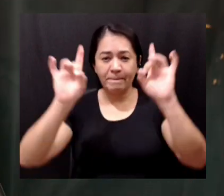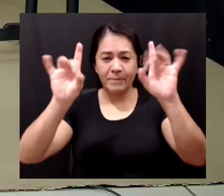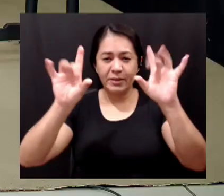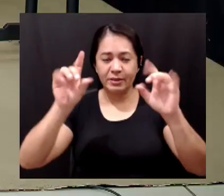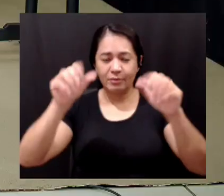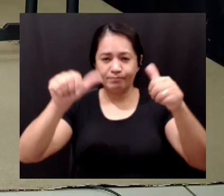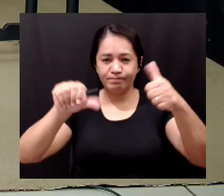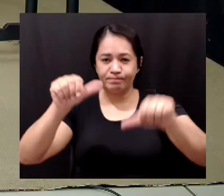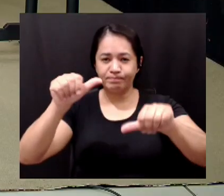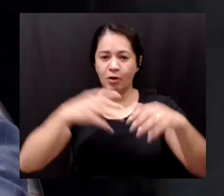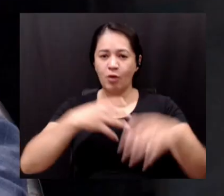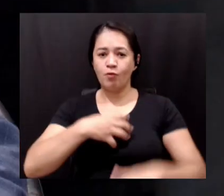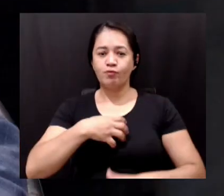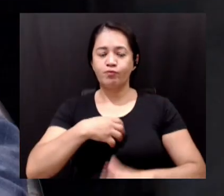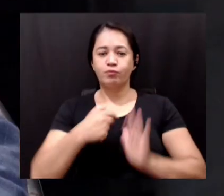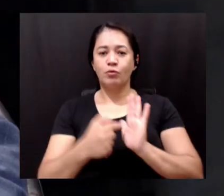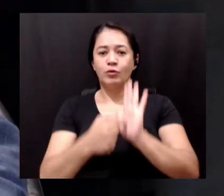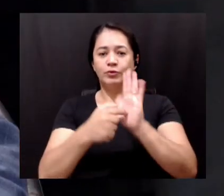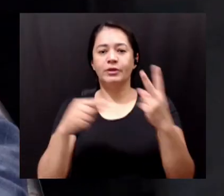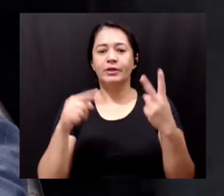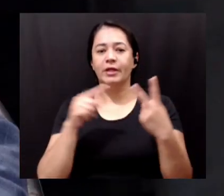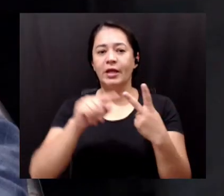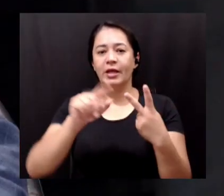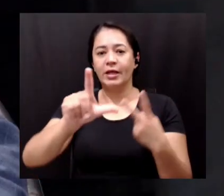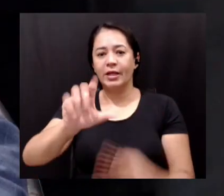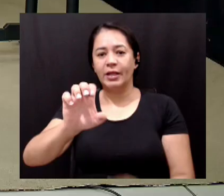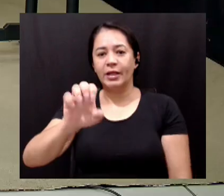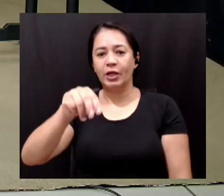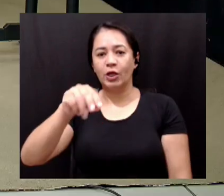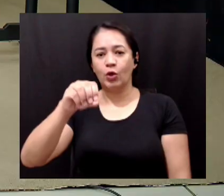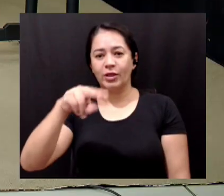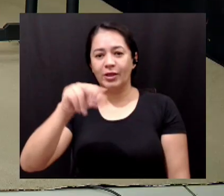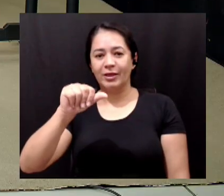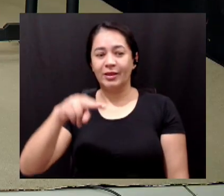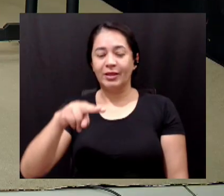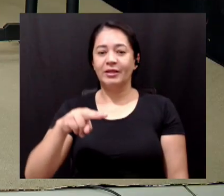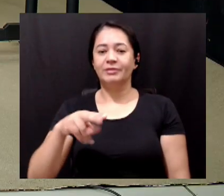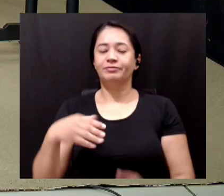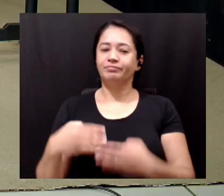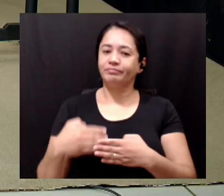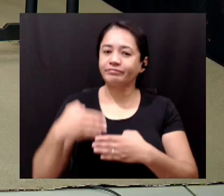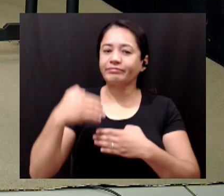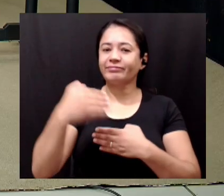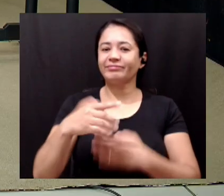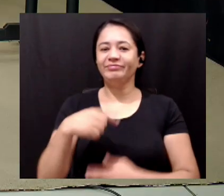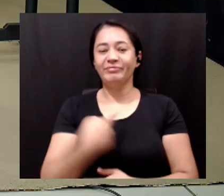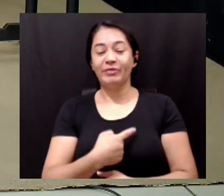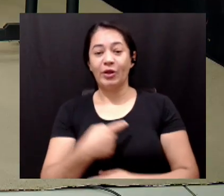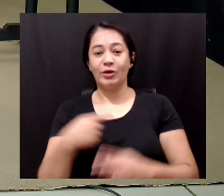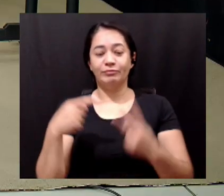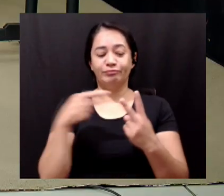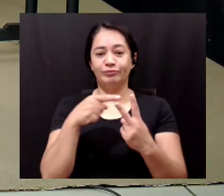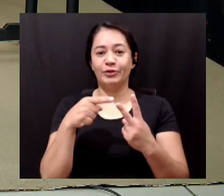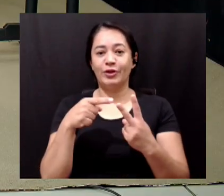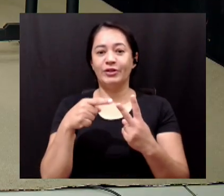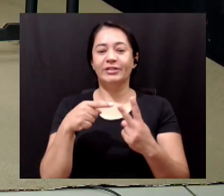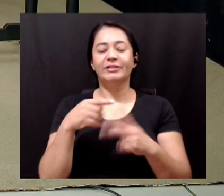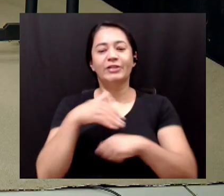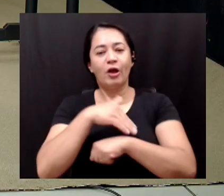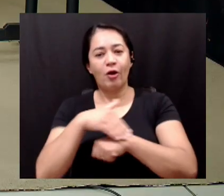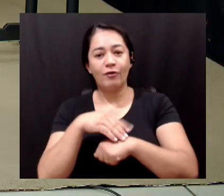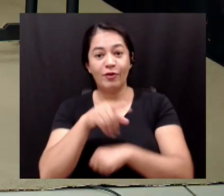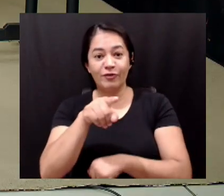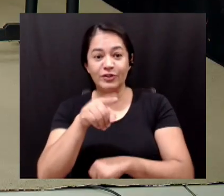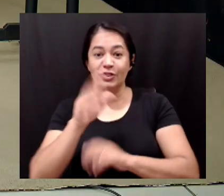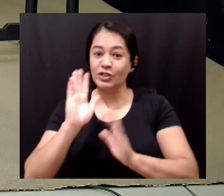Dr. Leonan Pereira. E daqui a pouquinho nós vamos conversar com os nossos entrevistados e você já pode antecipar a sua